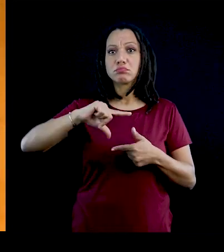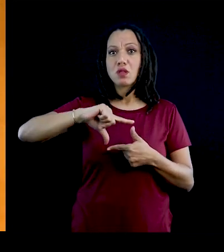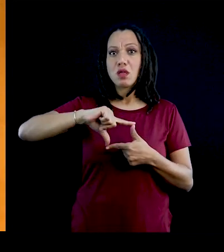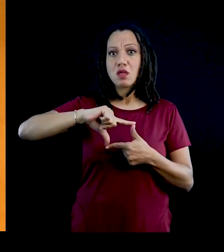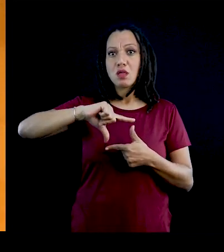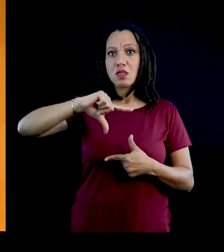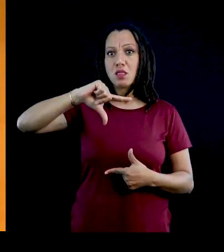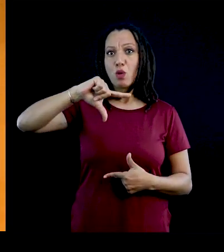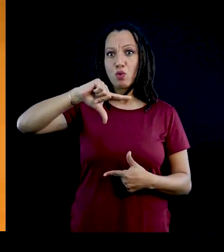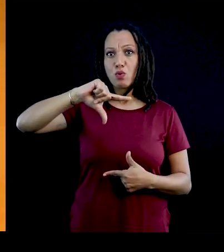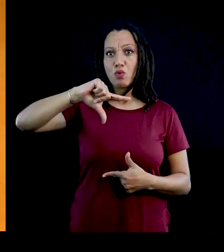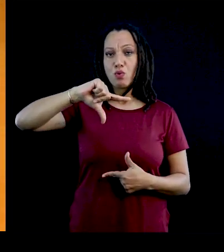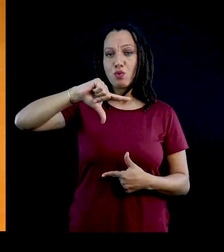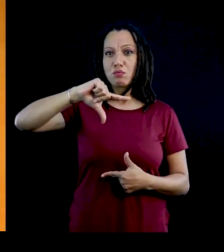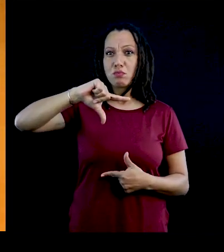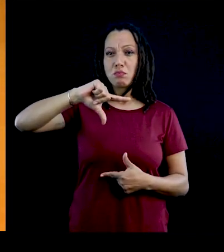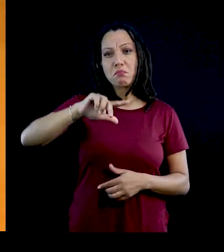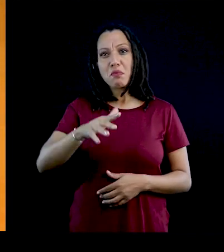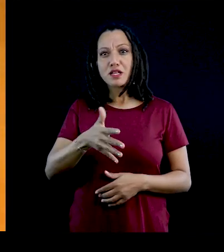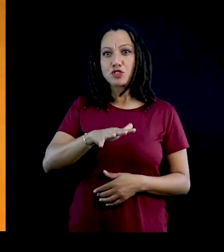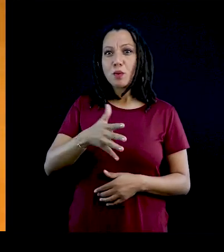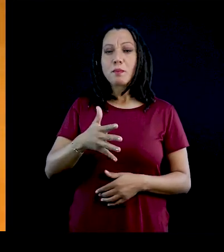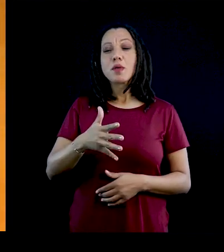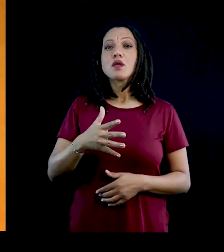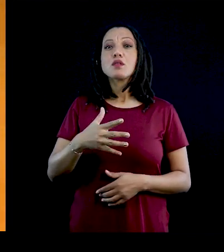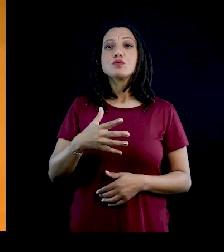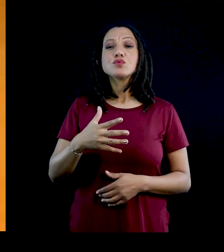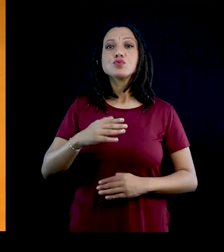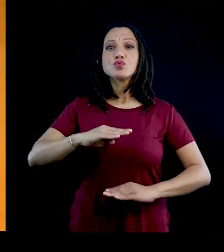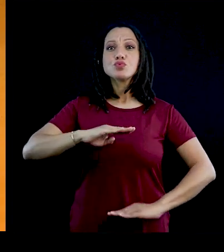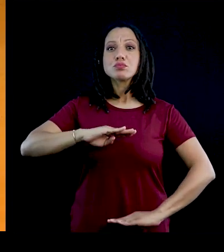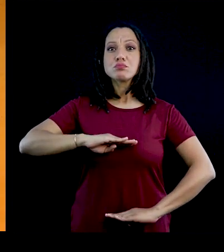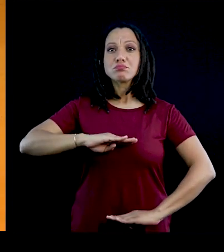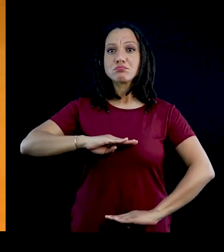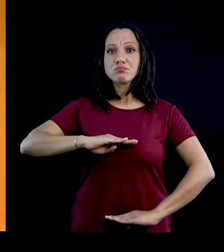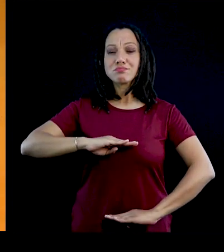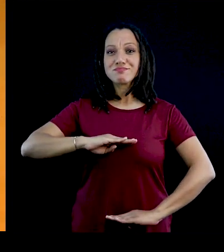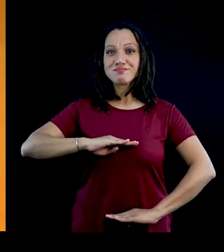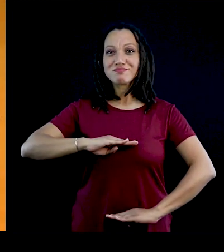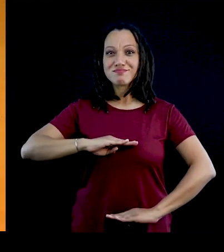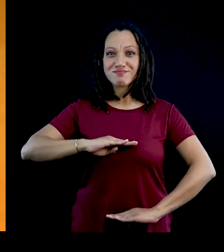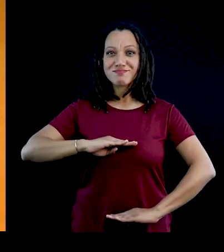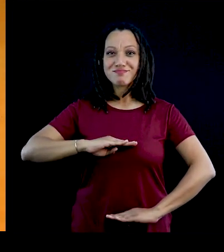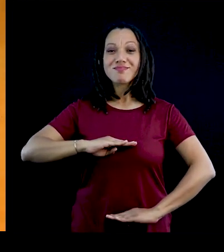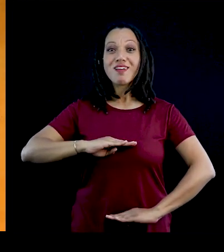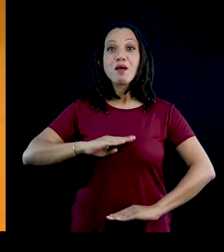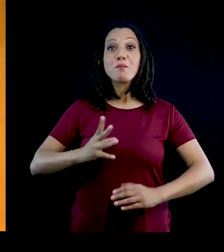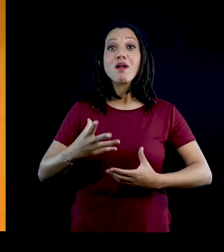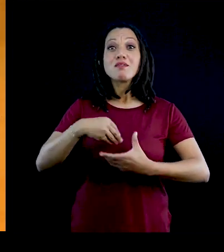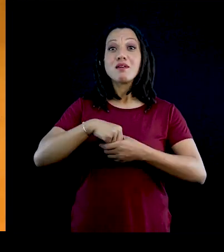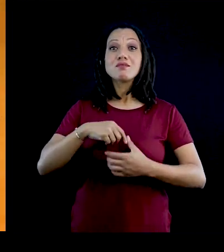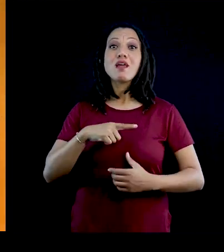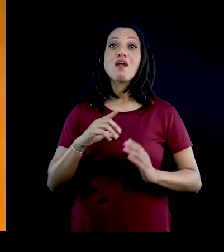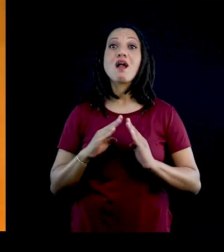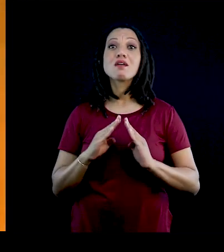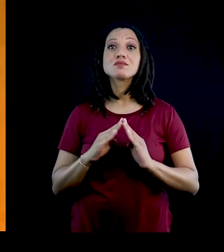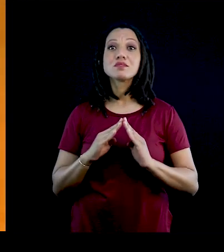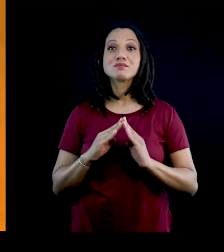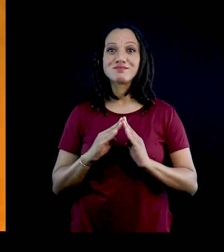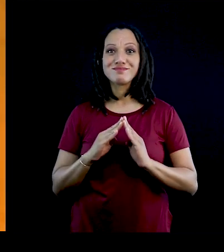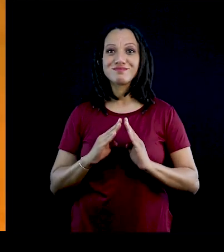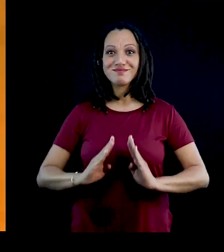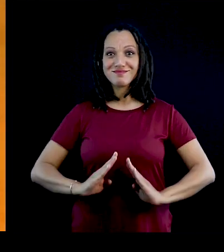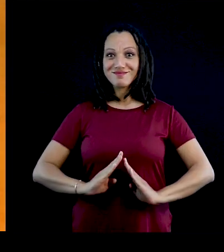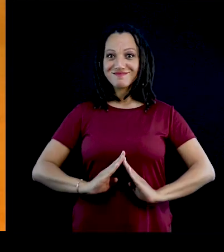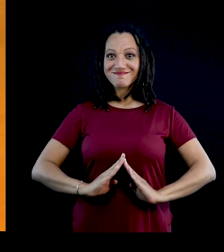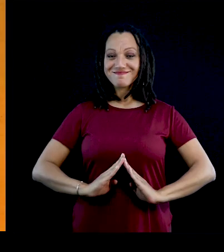Que ele vai ser mais ou menos o tamanho da barriga do meu personagem. Onde vai ser a casa que eu vou construir para ele, dentro dele,